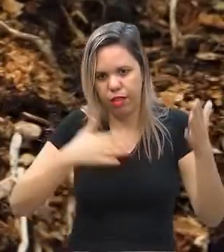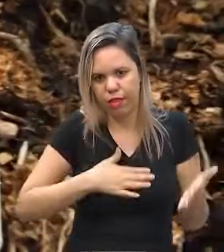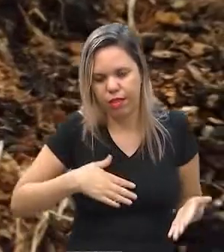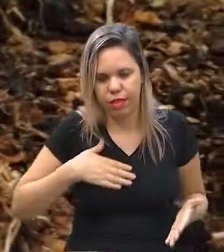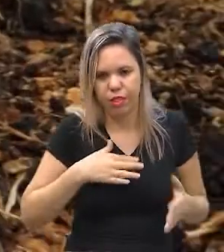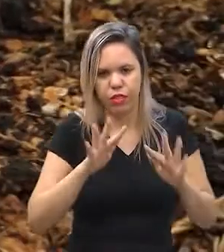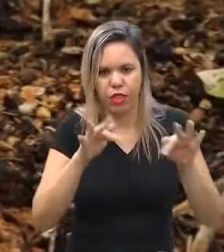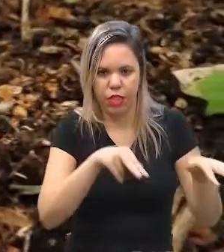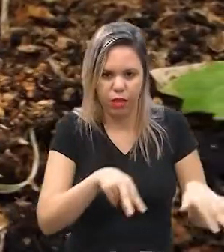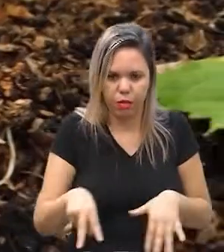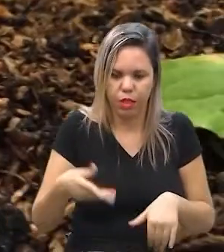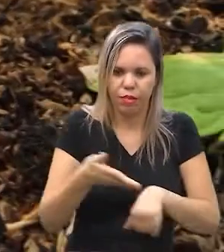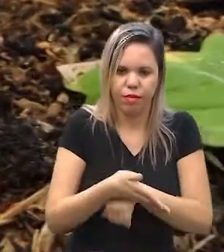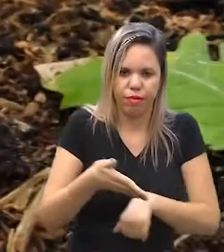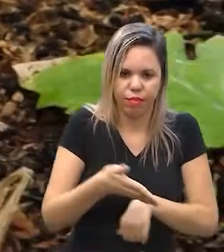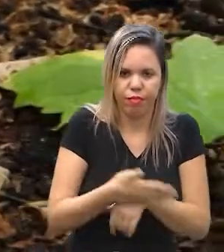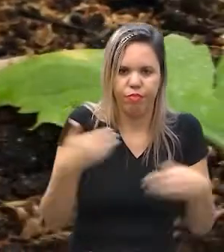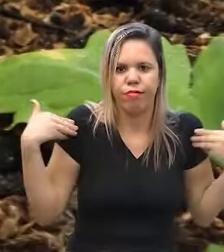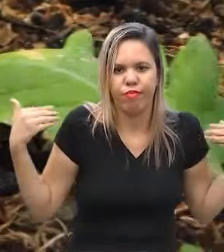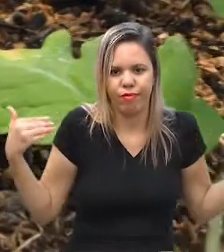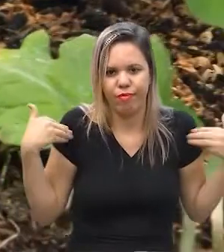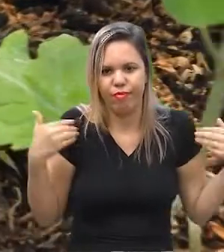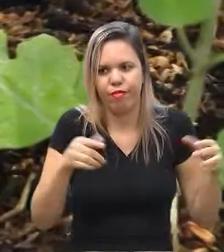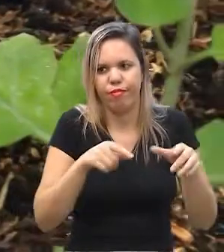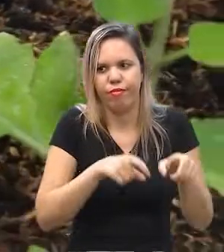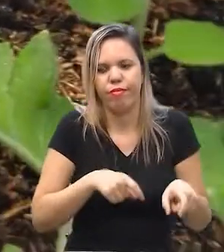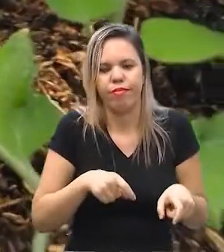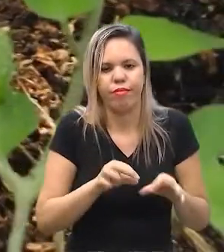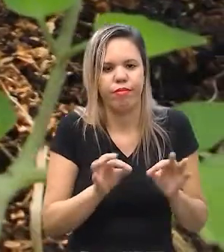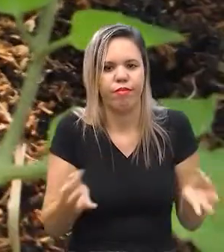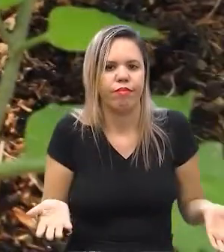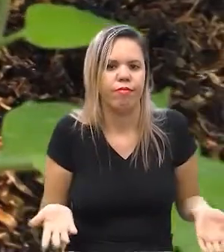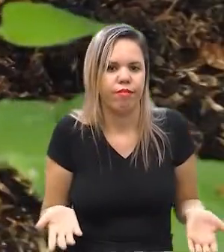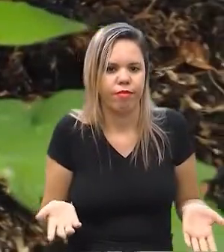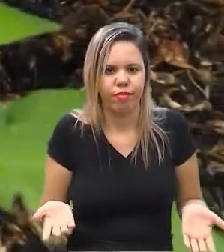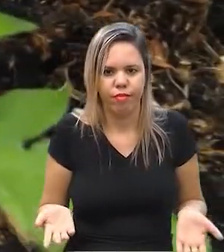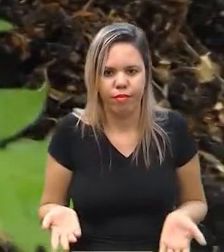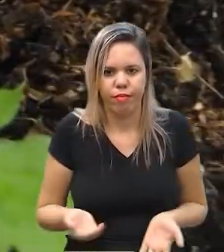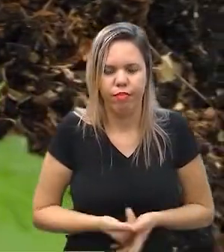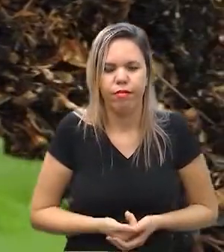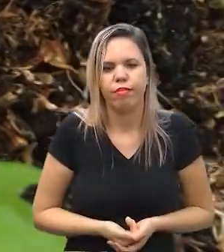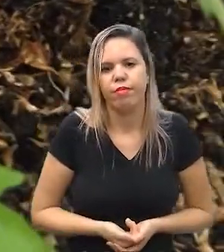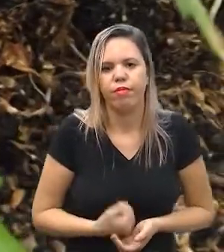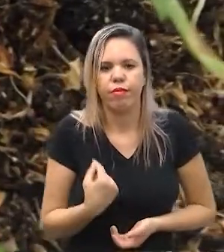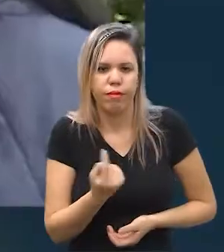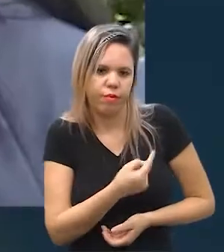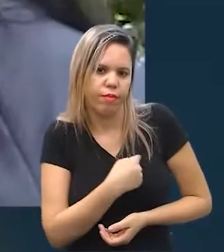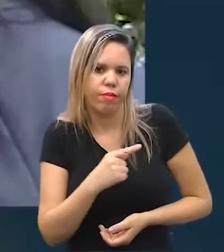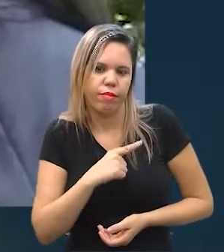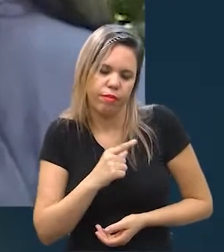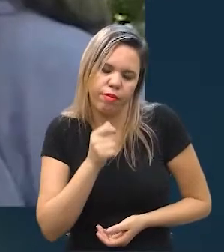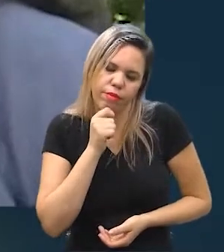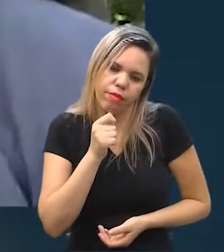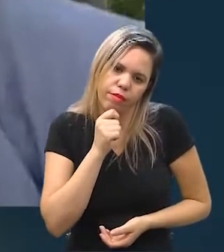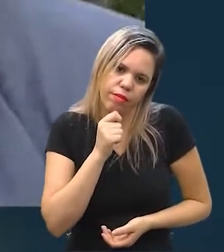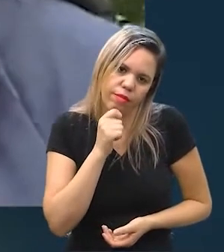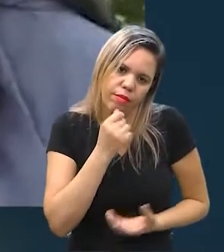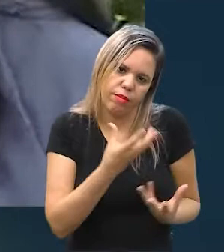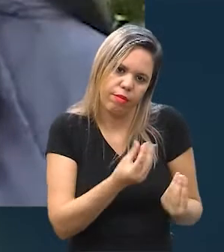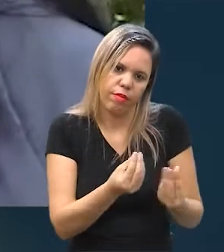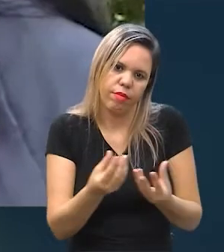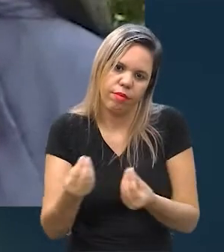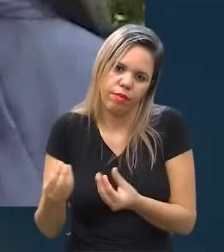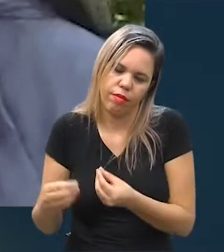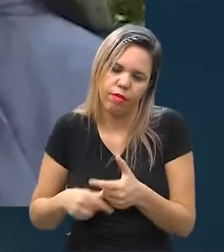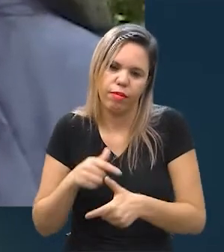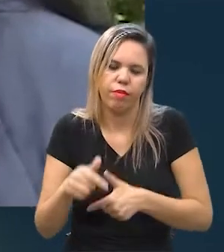finais de semana, passar finais de semana na chácara e tudo mais. Então, assim, como a gente tem ainda muito o pé